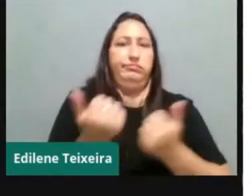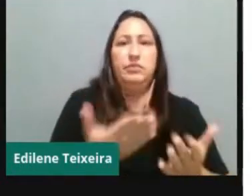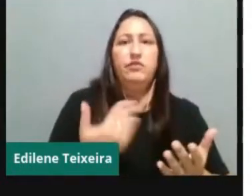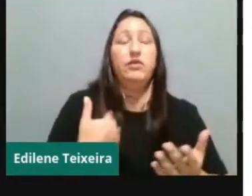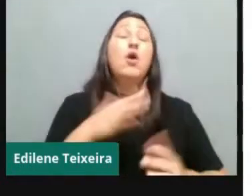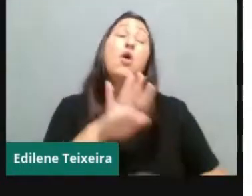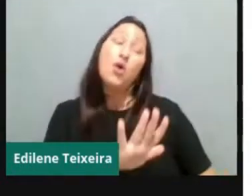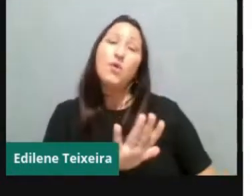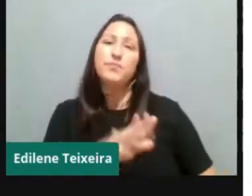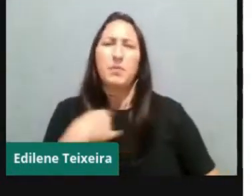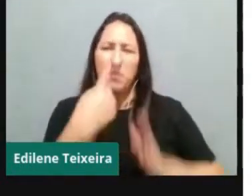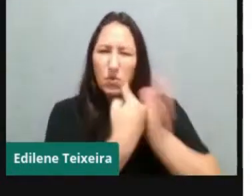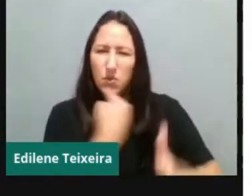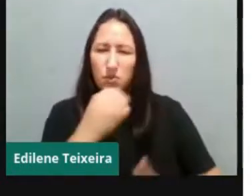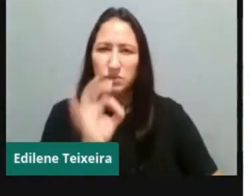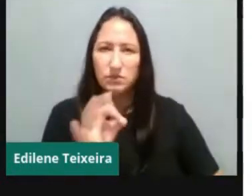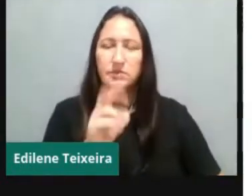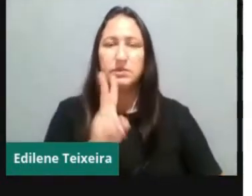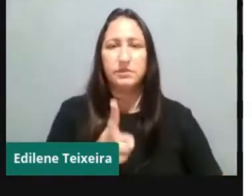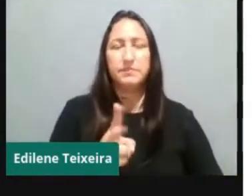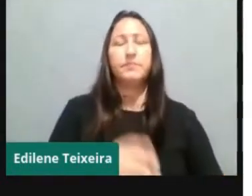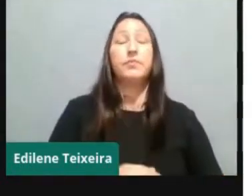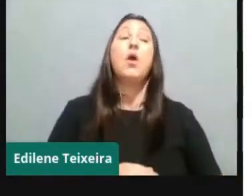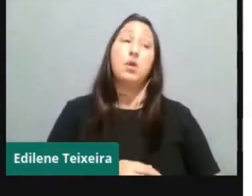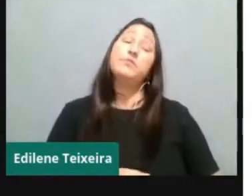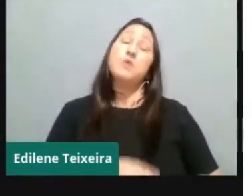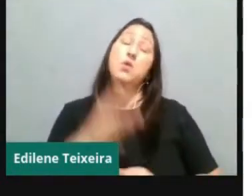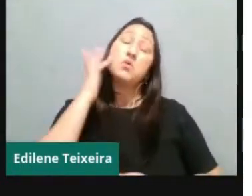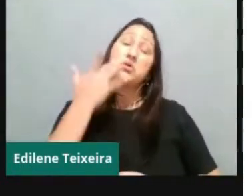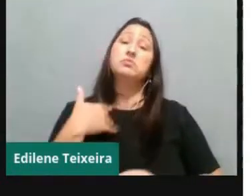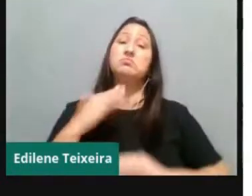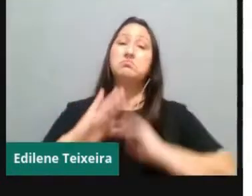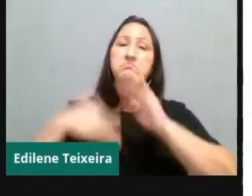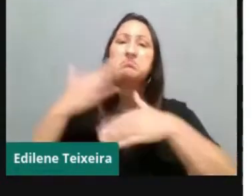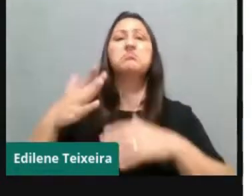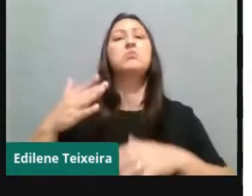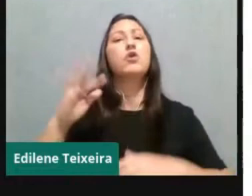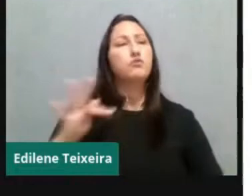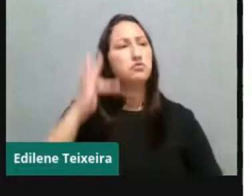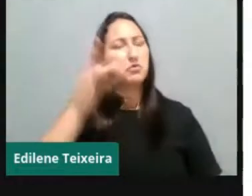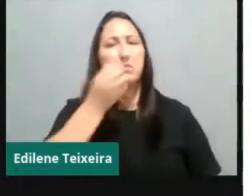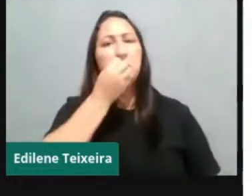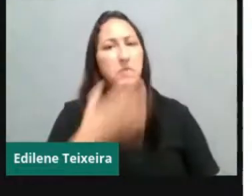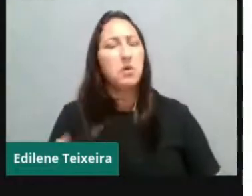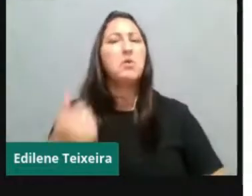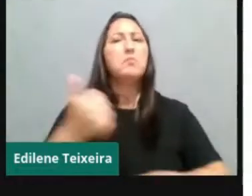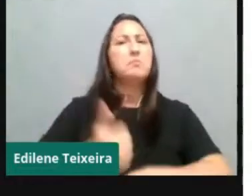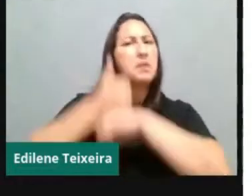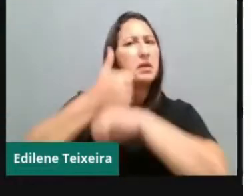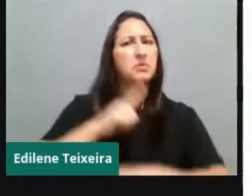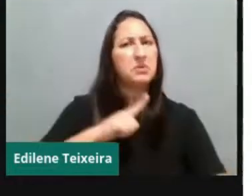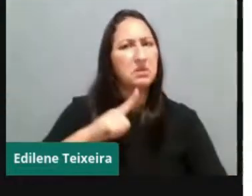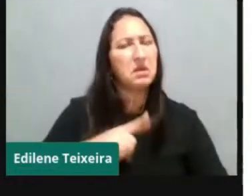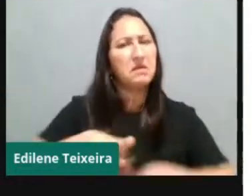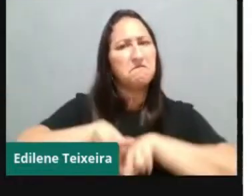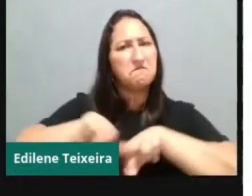é muito promissora a área, tanto que a gente tem ganhado prêmios, né, e como eu falei, a inteligência artificial é estratégica, né, para o